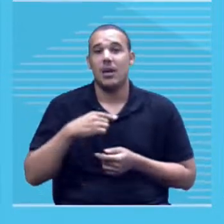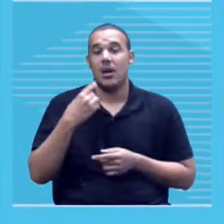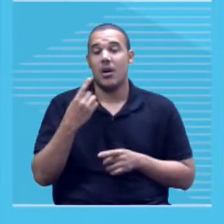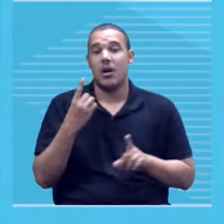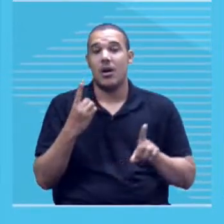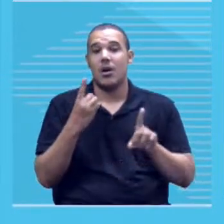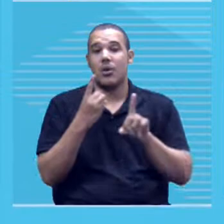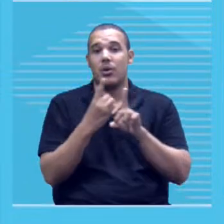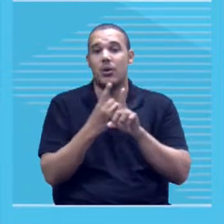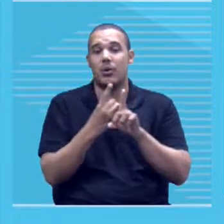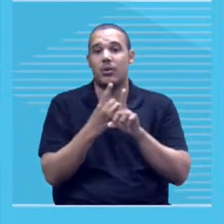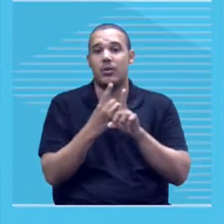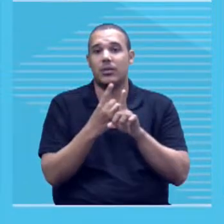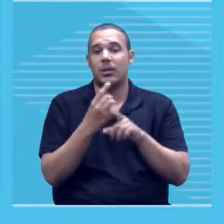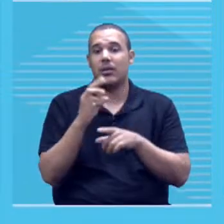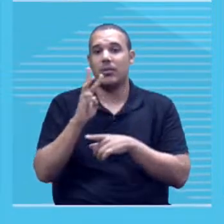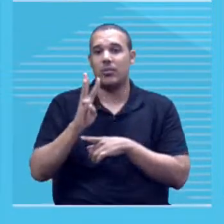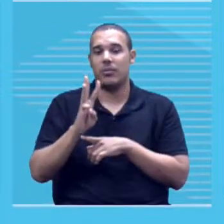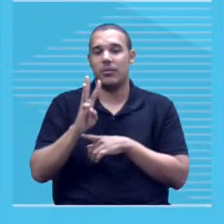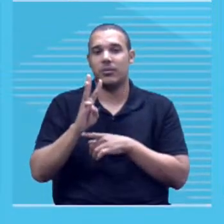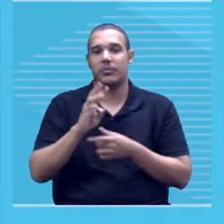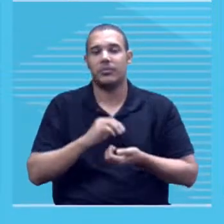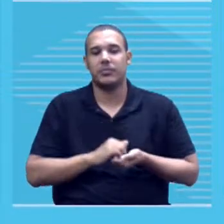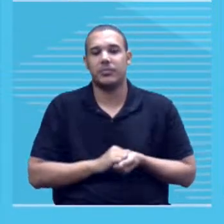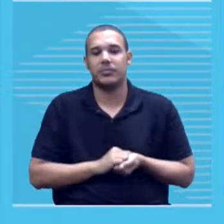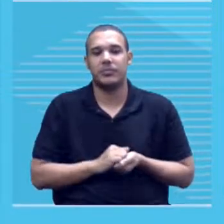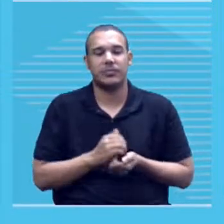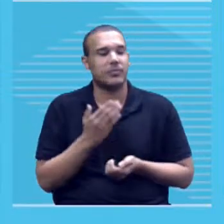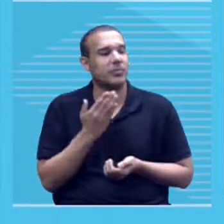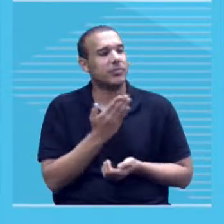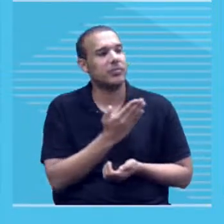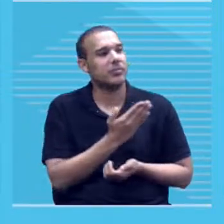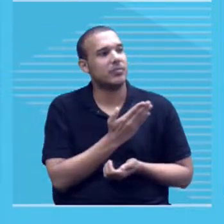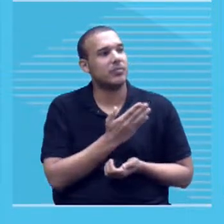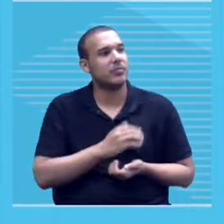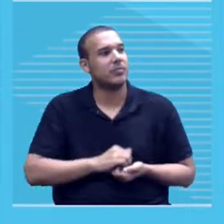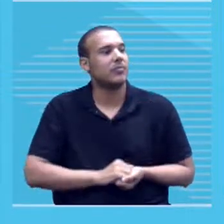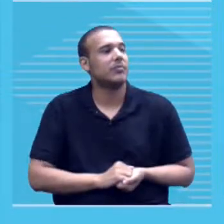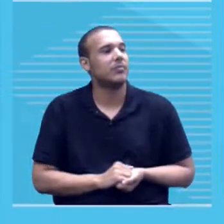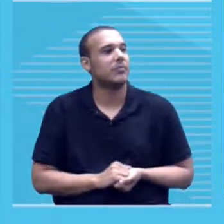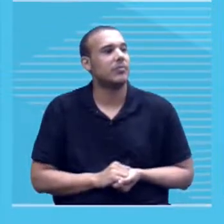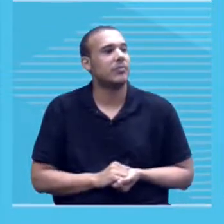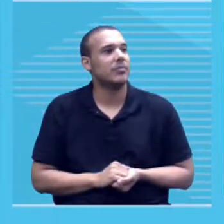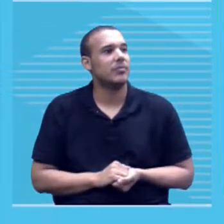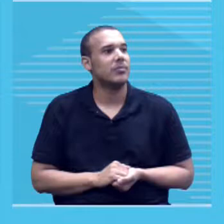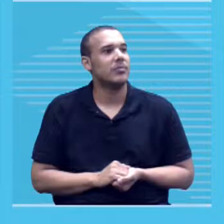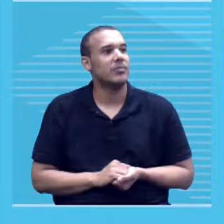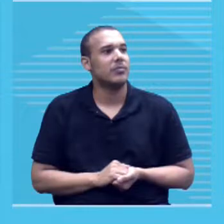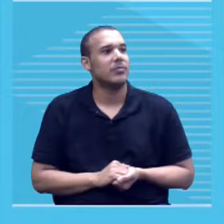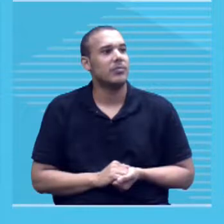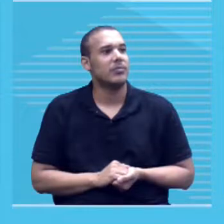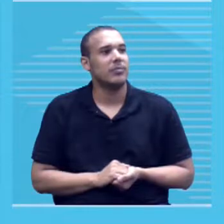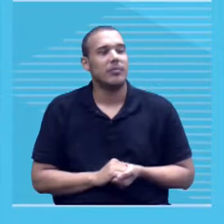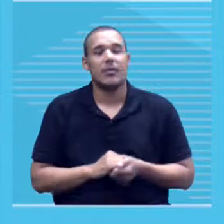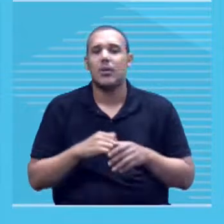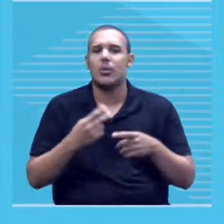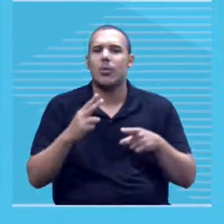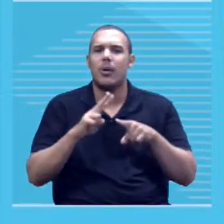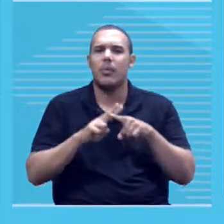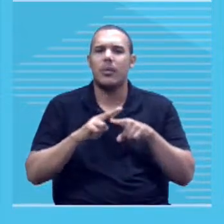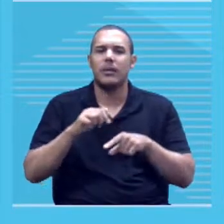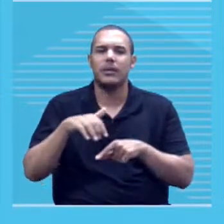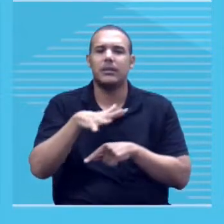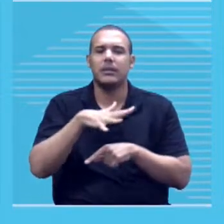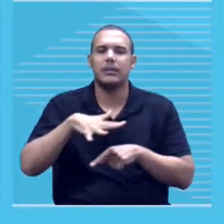quantidade de watts, a potência geral do sistema. qual seria a minha potência geral para aquele sistema